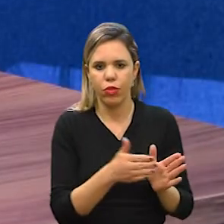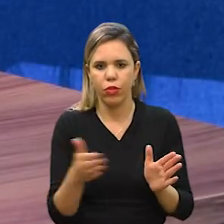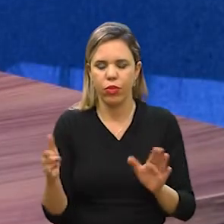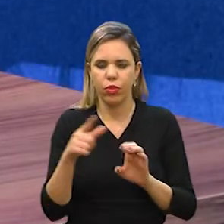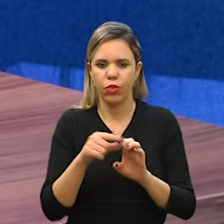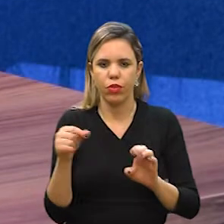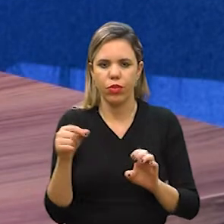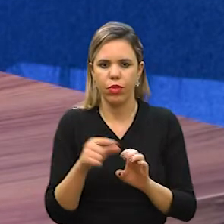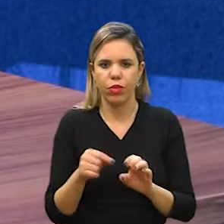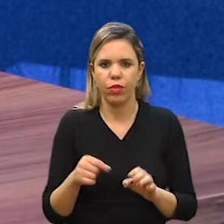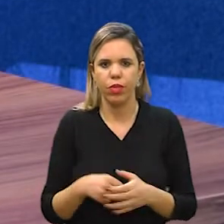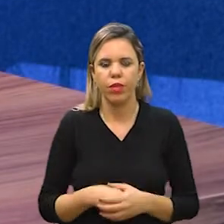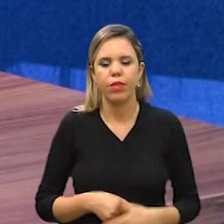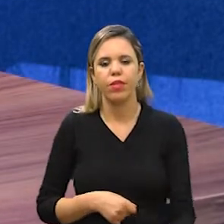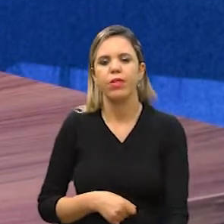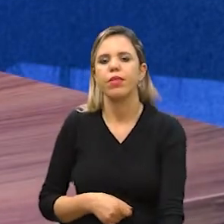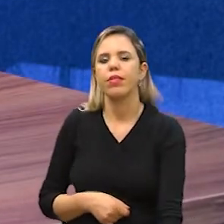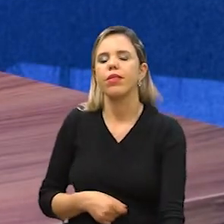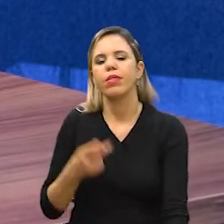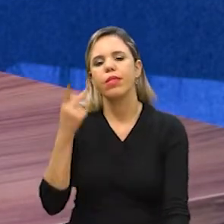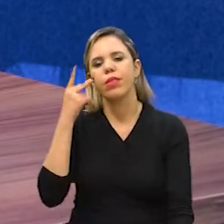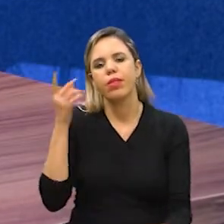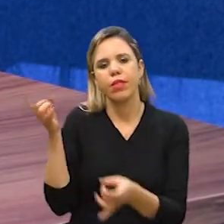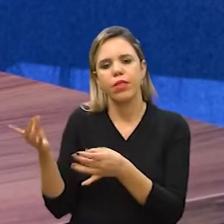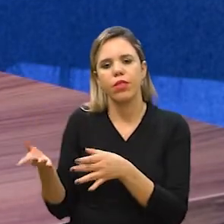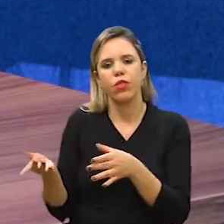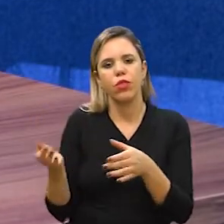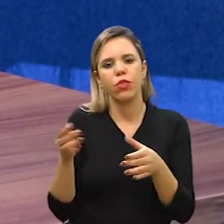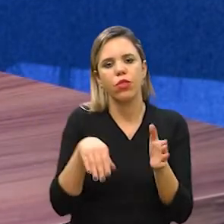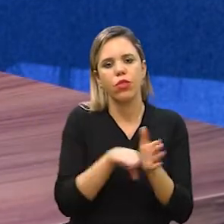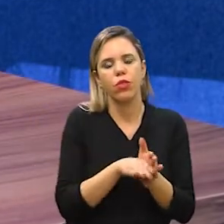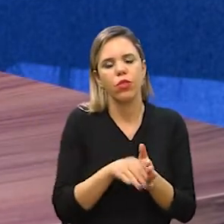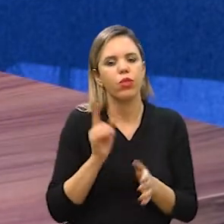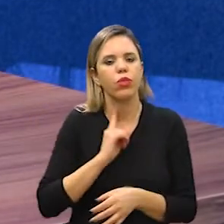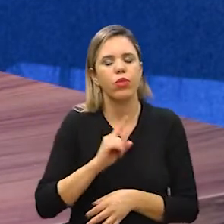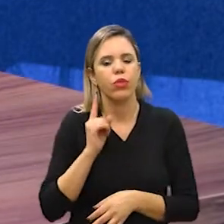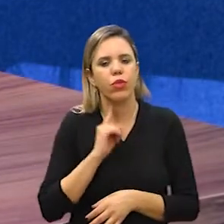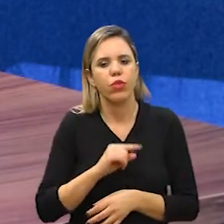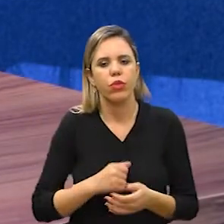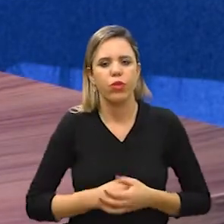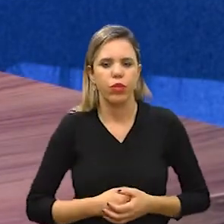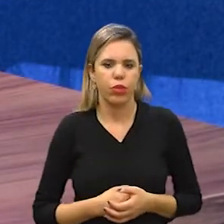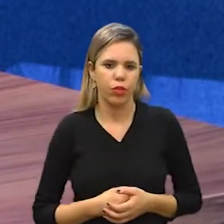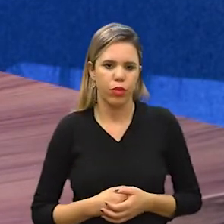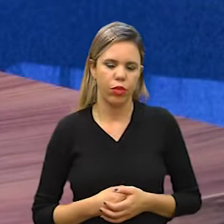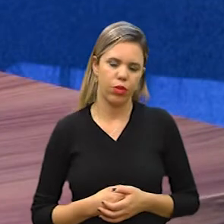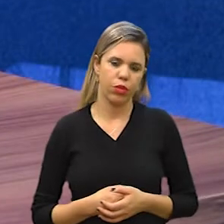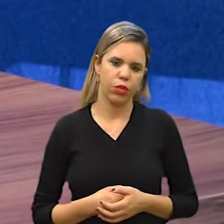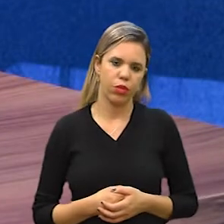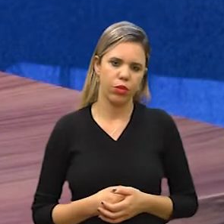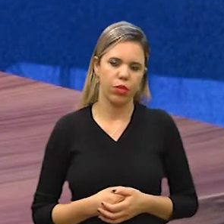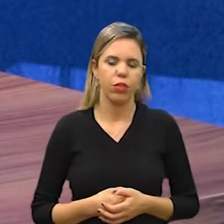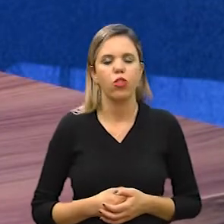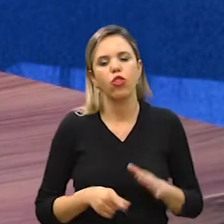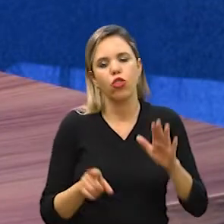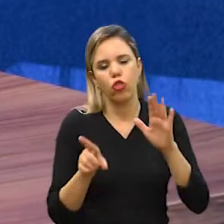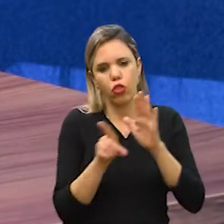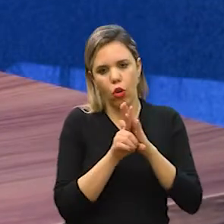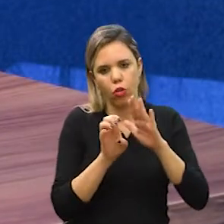Segundo bloco do Ser Empreendedor e saindo de São Paulo, indo direto para Minas Gerais,